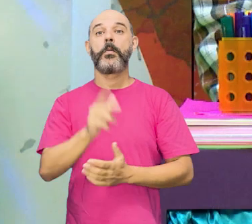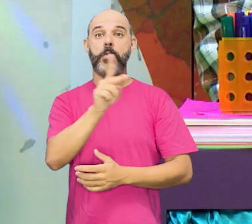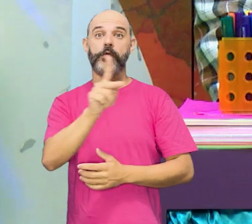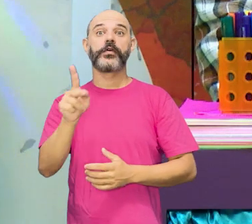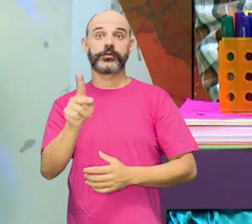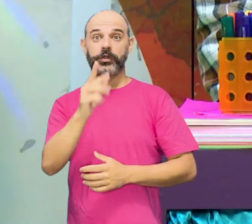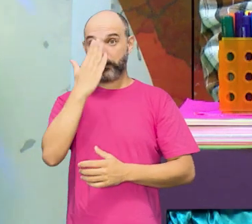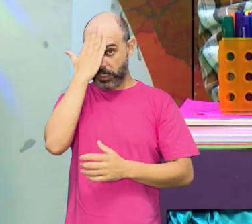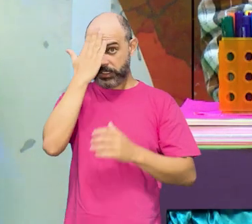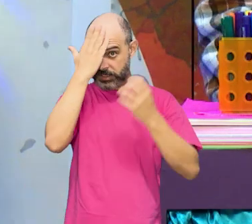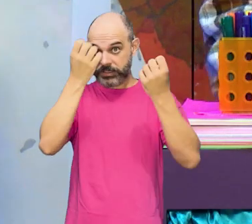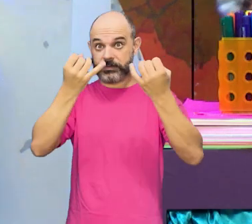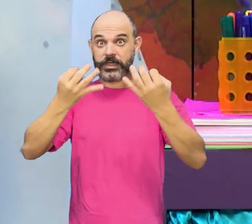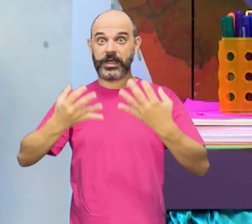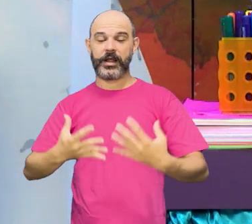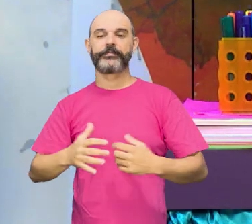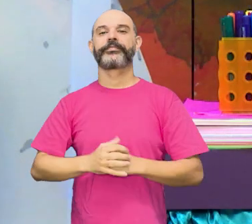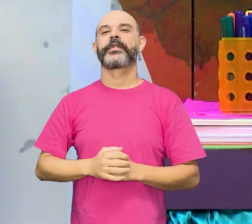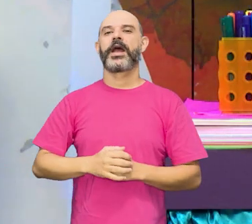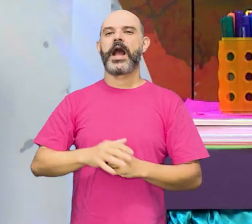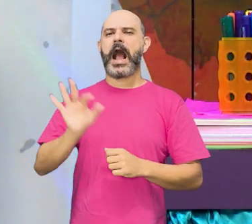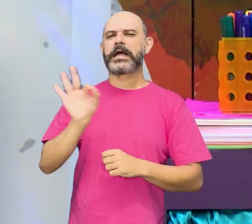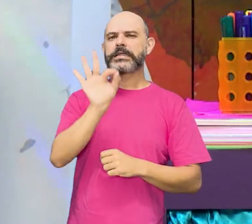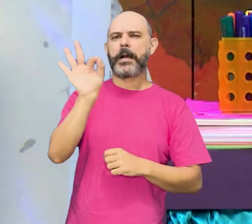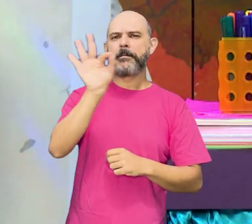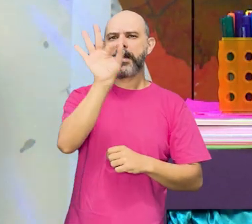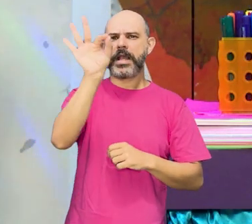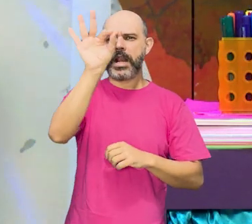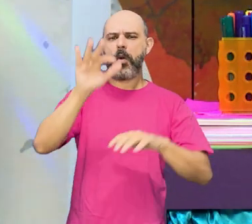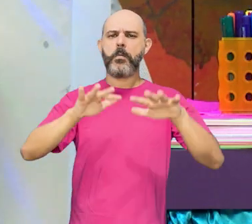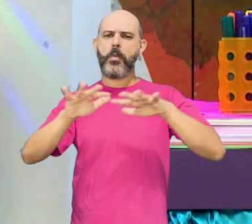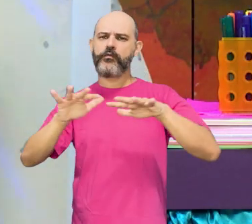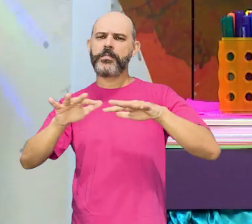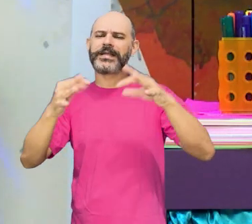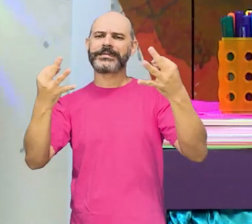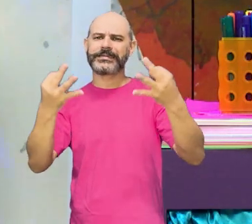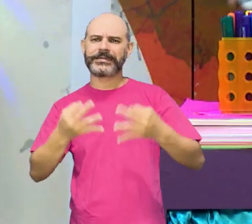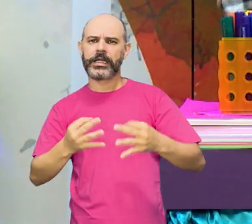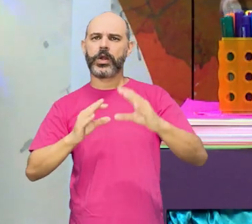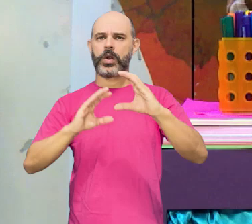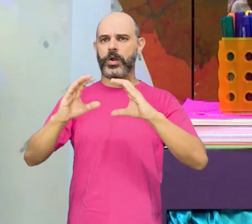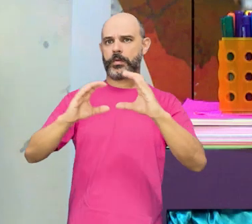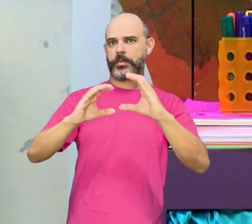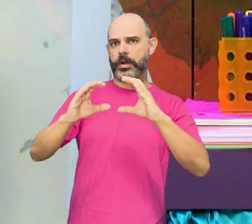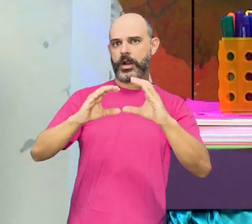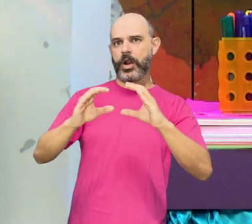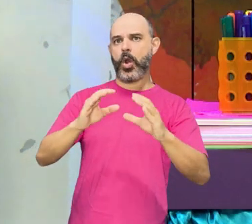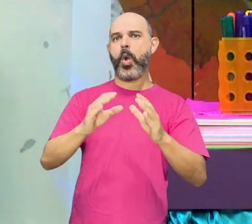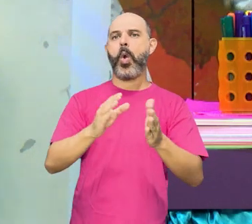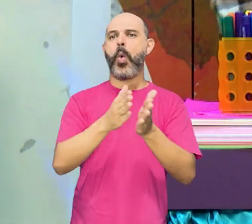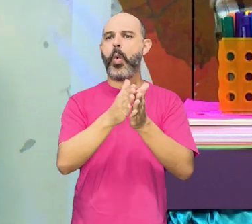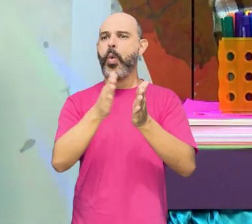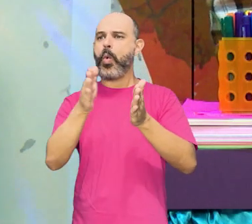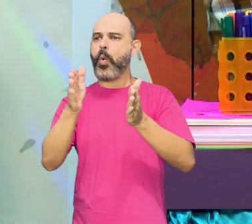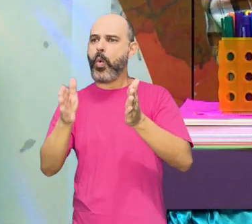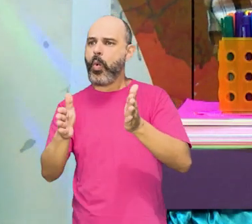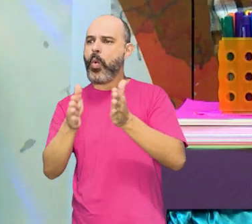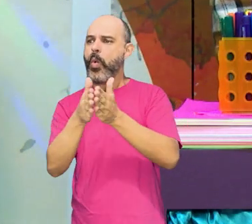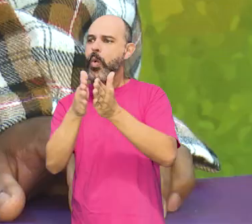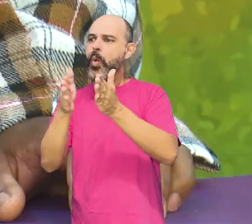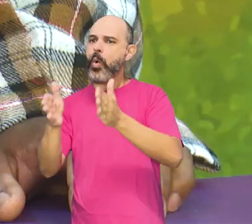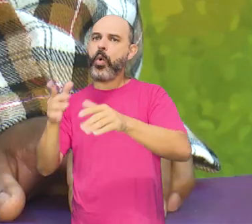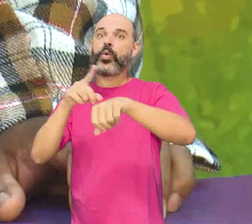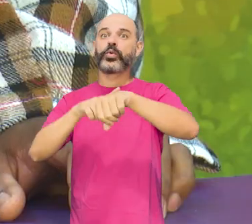trouxe o professor Matita. As abelhas têm um movimento certo para cada comunicação e a duração indica o